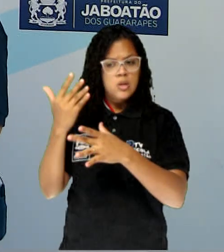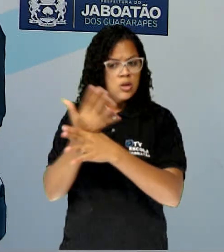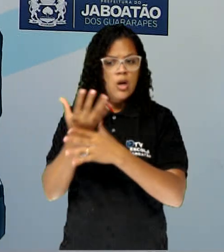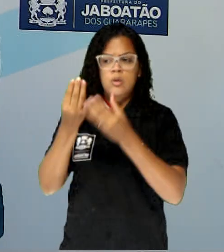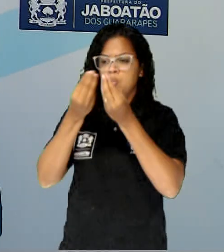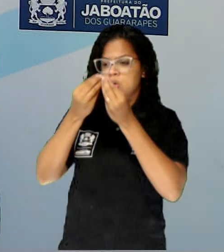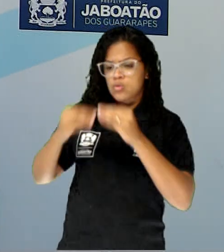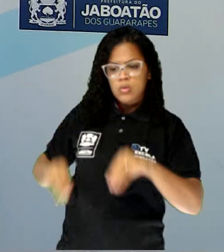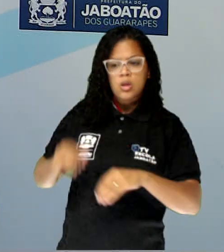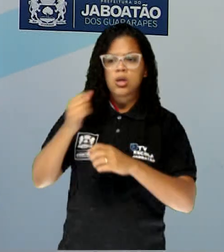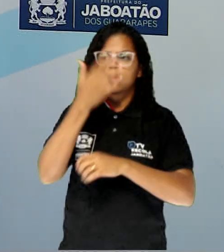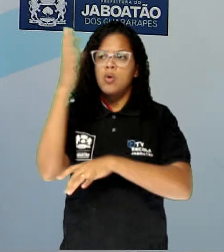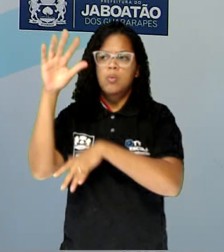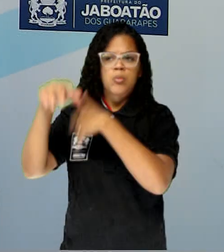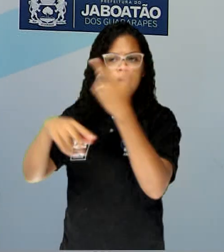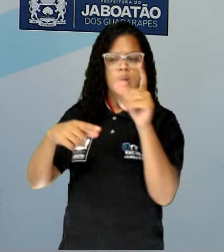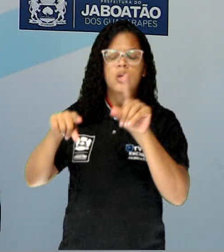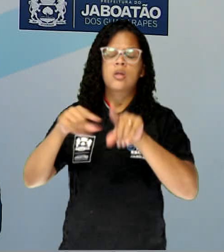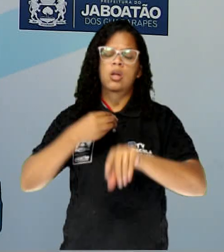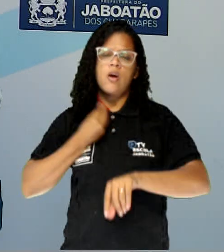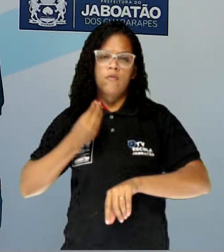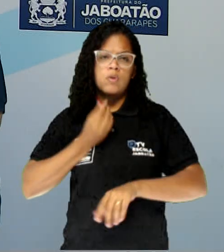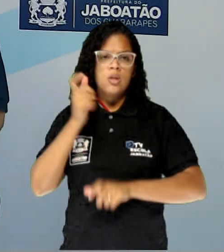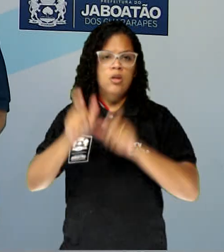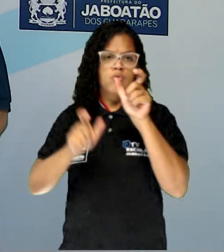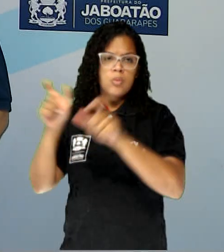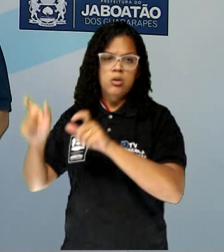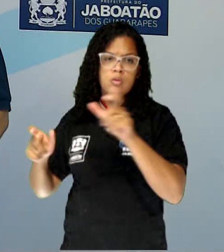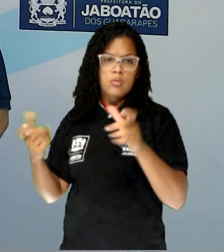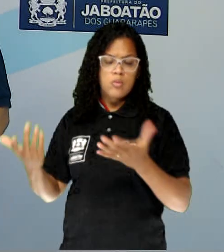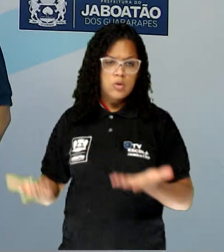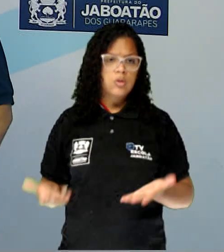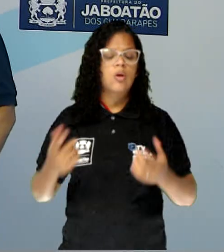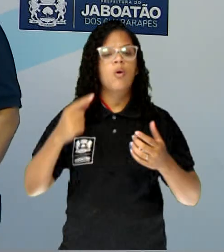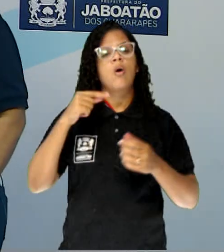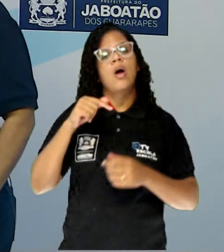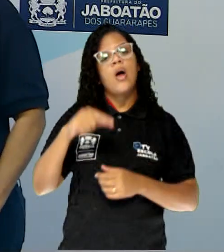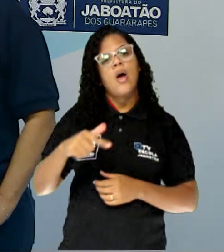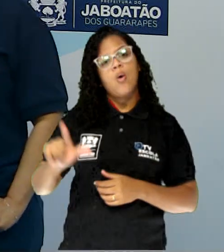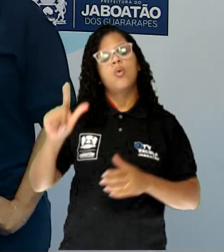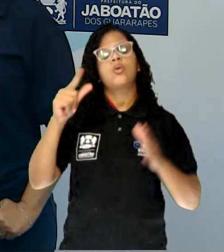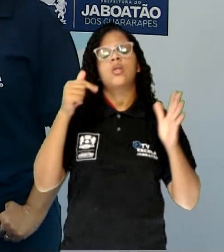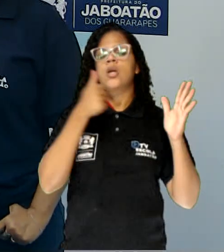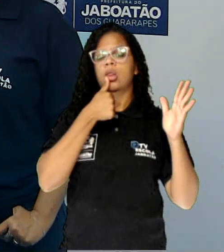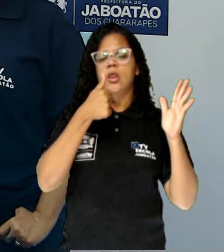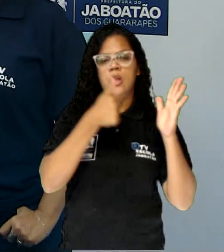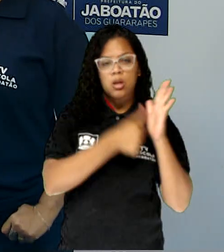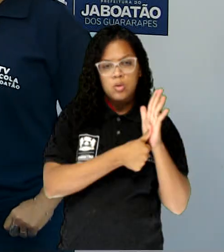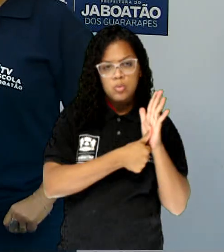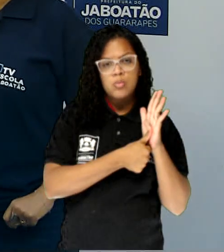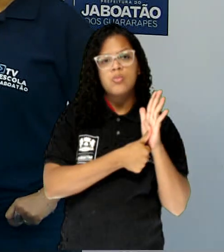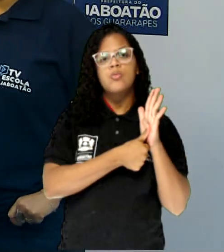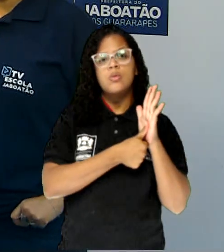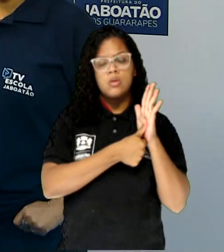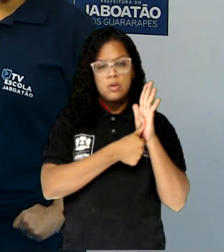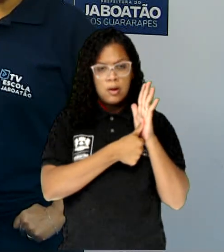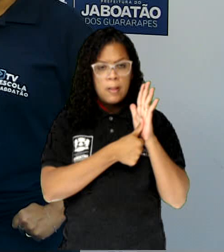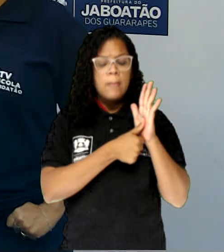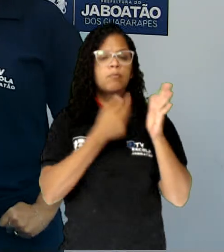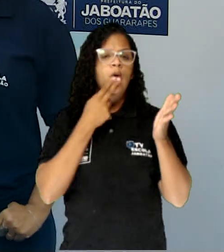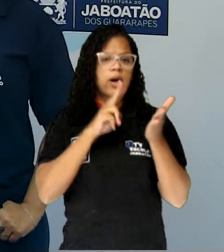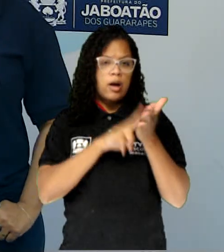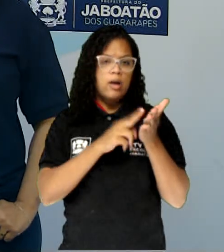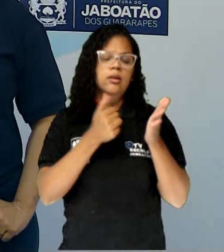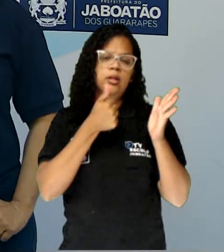ambiente, nem a vida dos nossos cidadãos. Então, veja que é mais uma denúncia, né, reclamando, apresentando